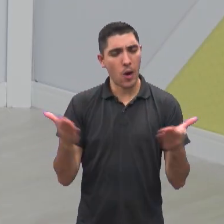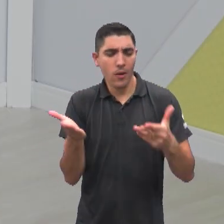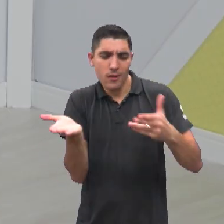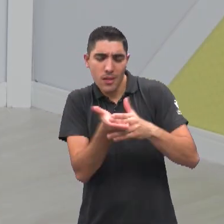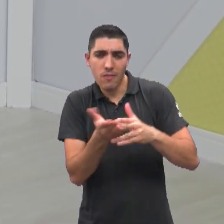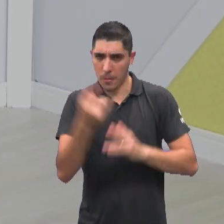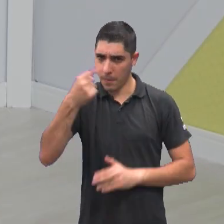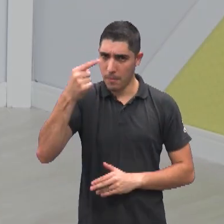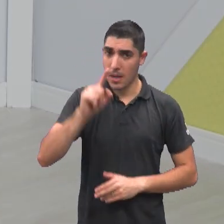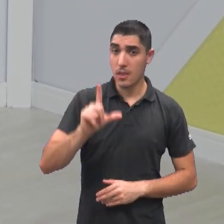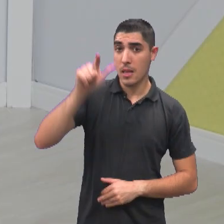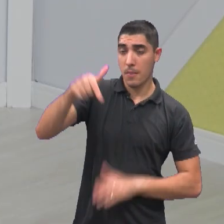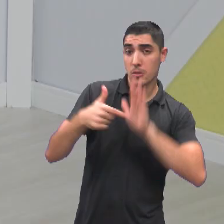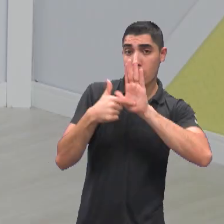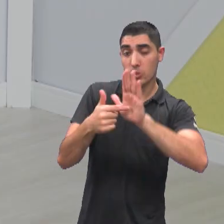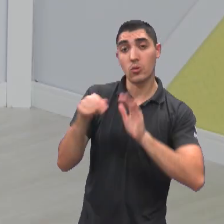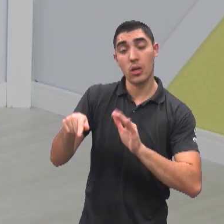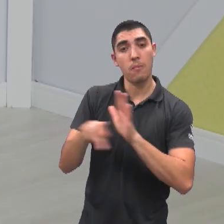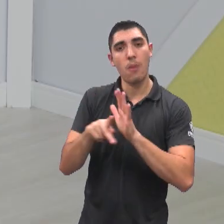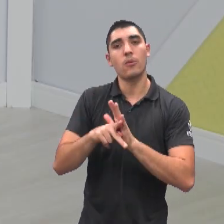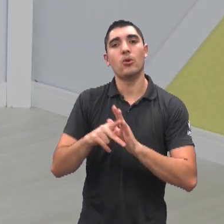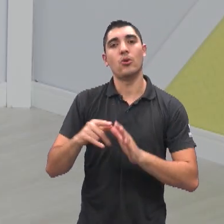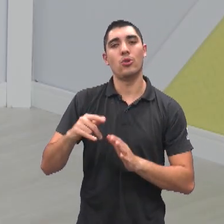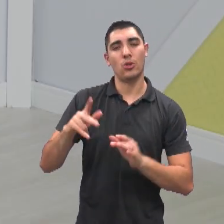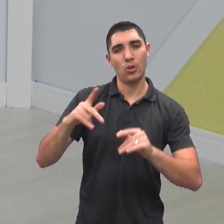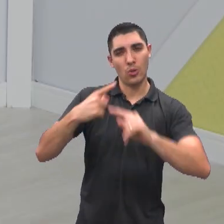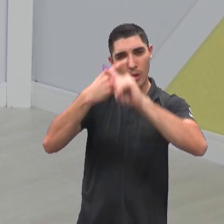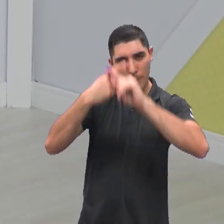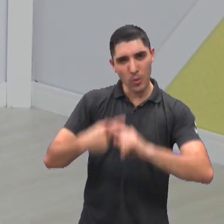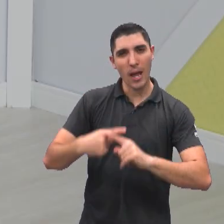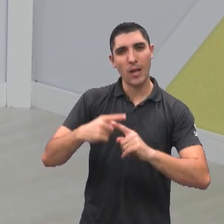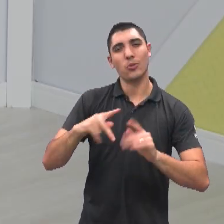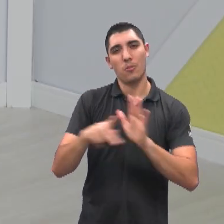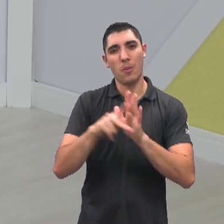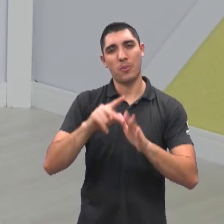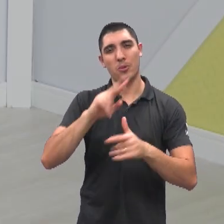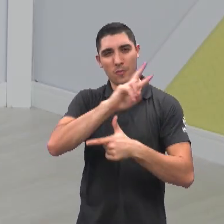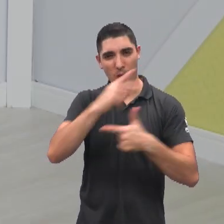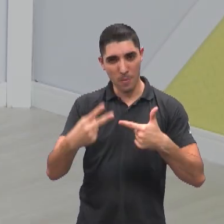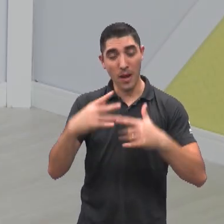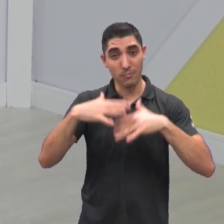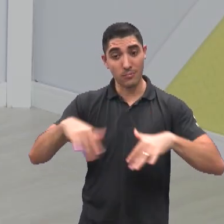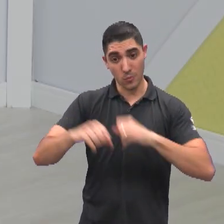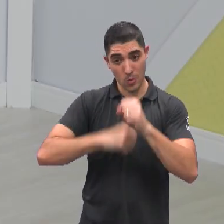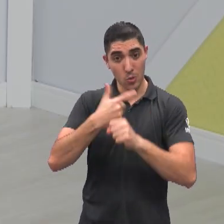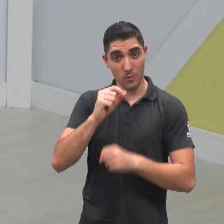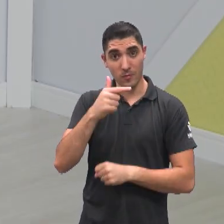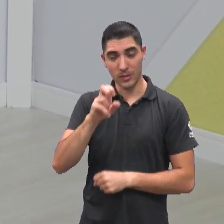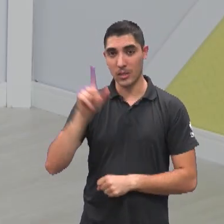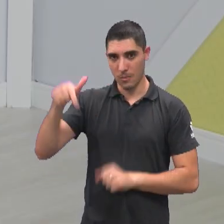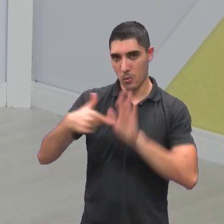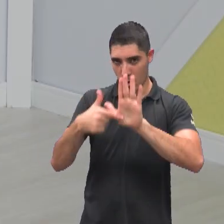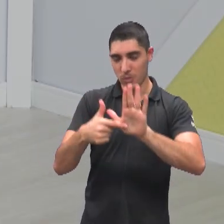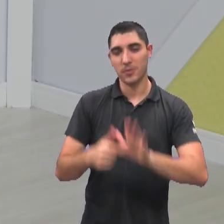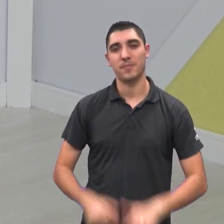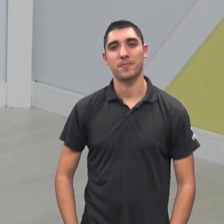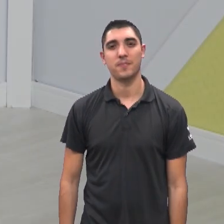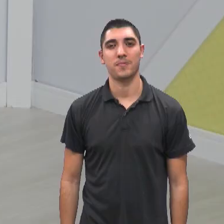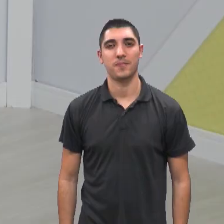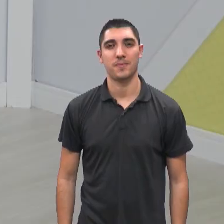volta as informações dos Jogos Regionais. São José será sede em 2025. O João vai trazer as informações. Não sai daí, já